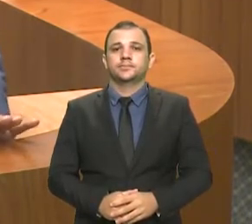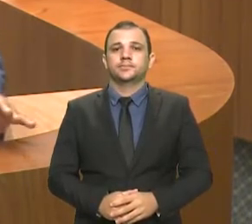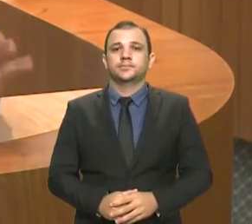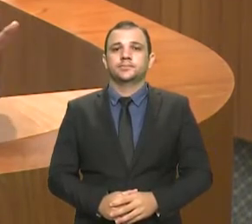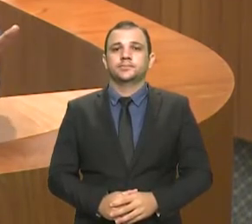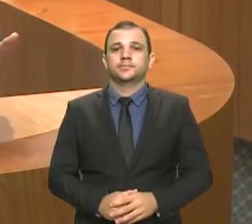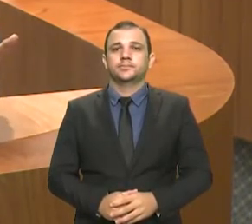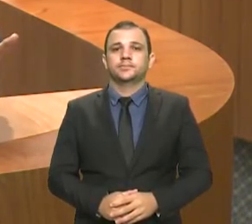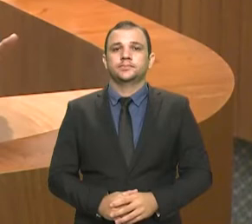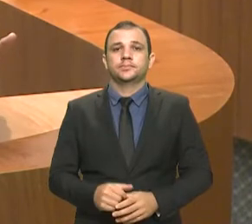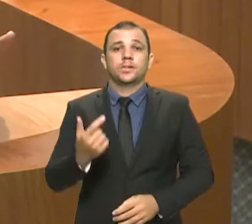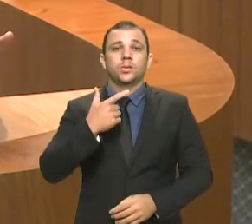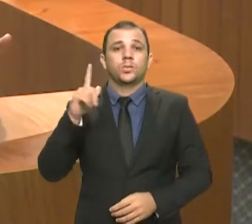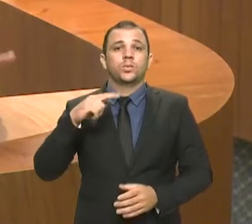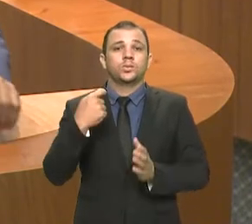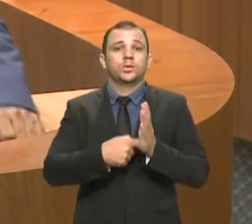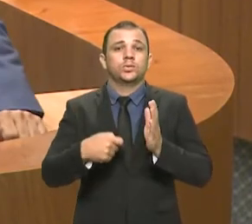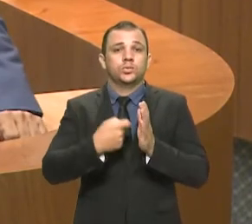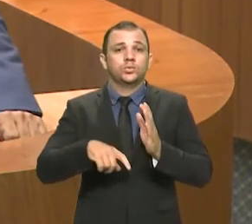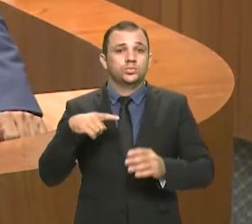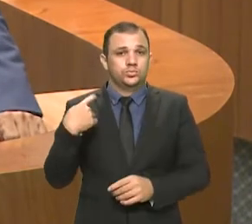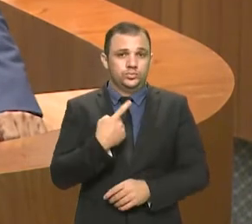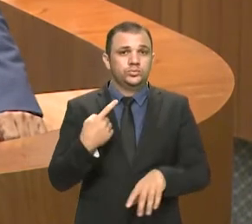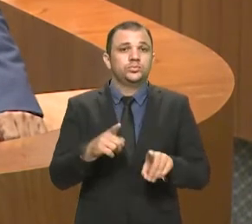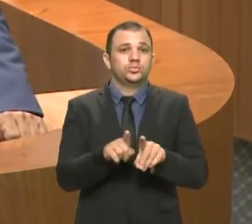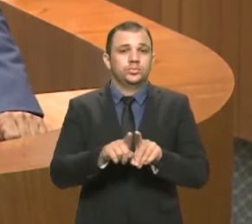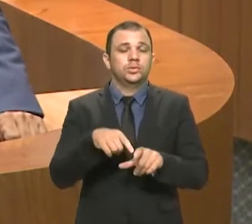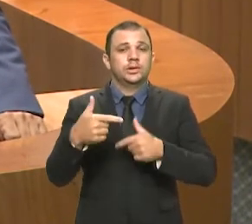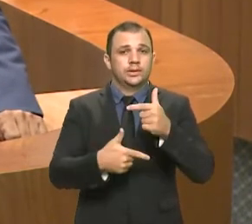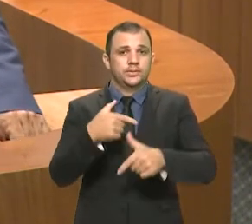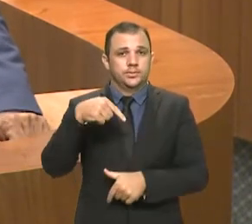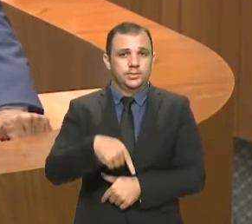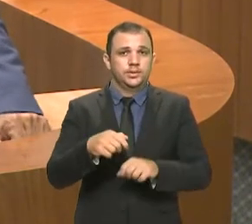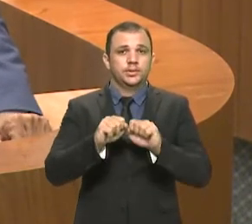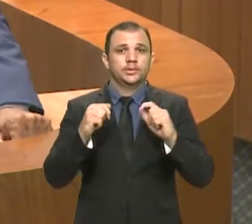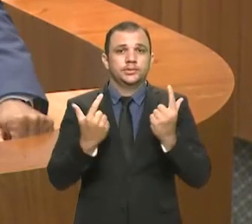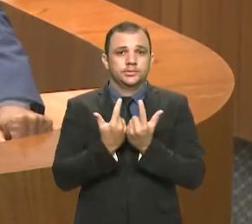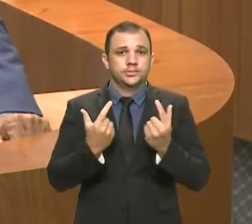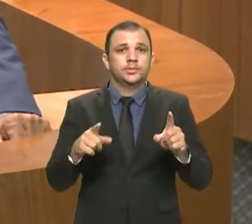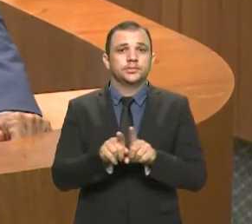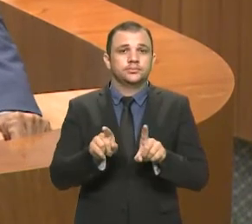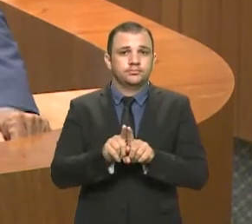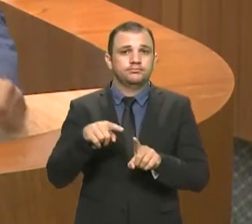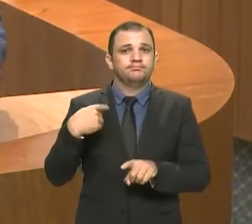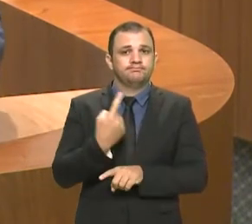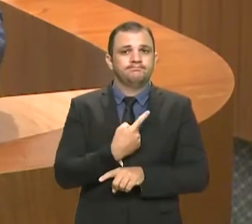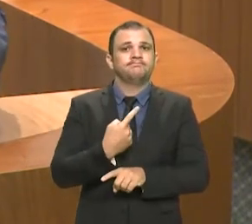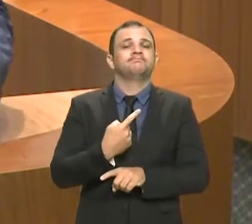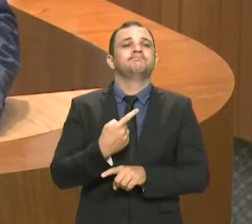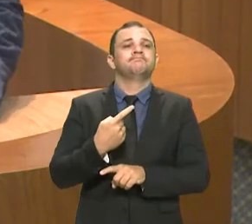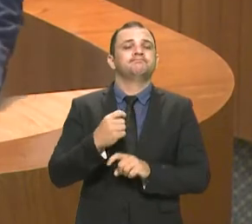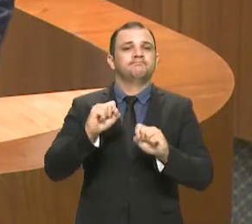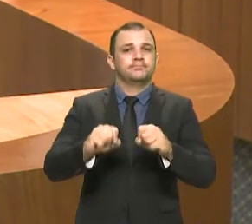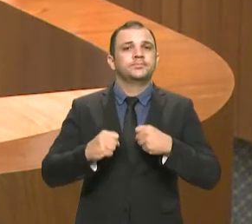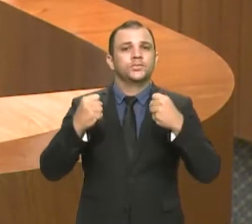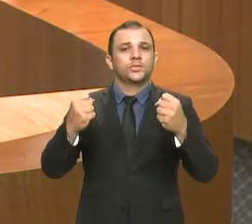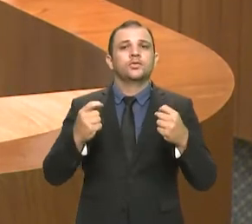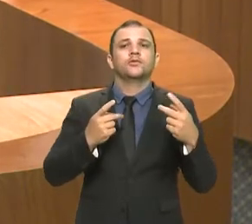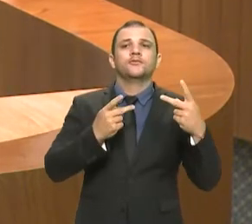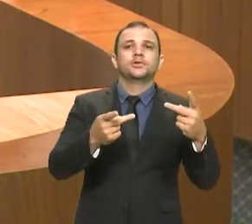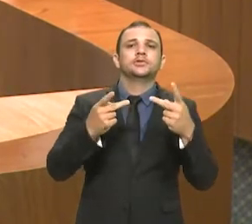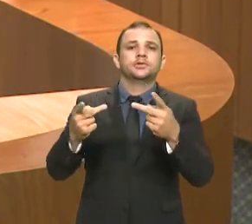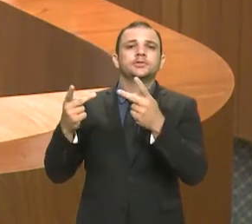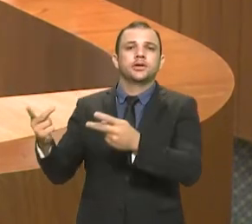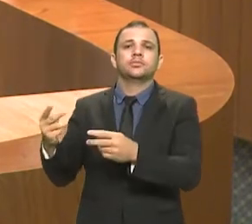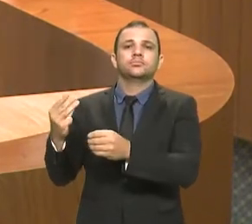uma outra luta nossa, um trabalho nosso, que temos envolvido nesta casa e temos chamado a atenção, já temos percorrido vários municípios,